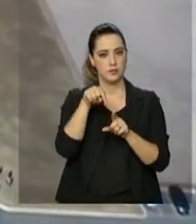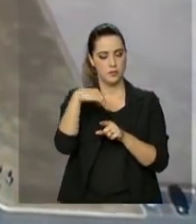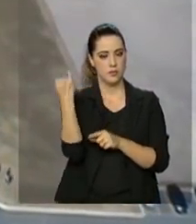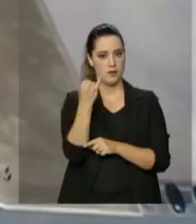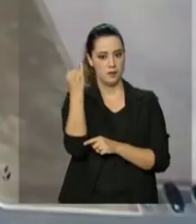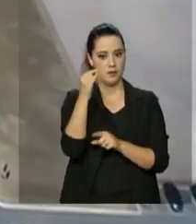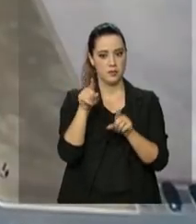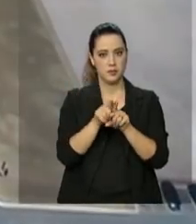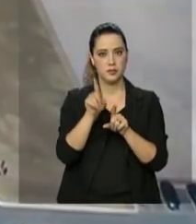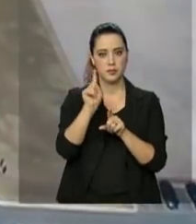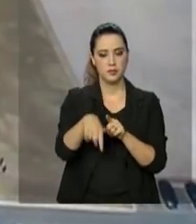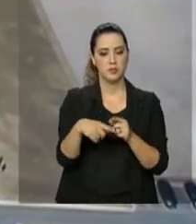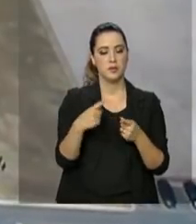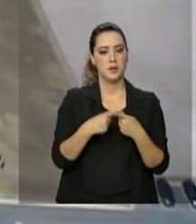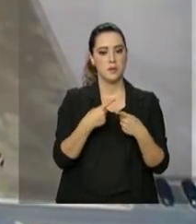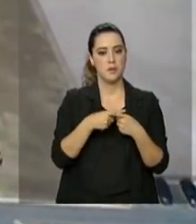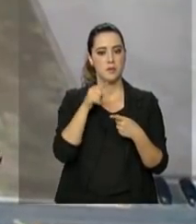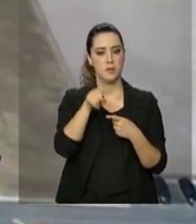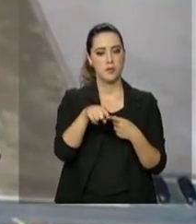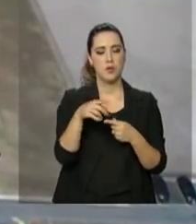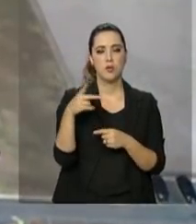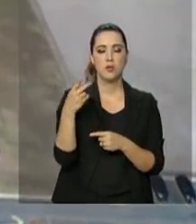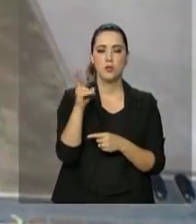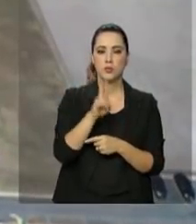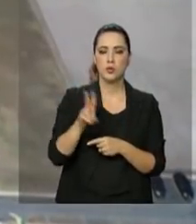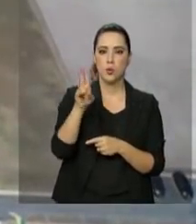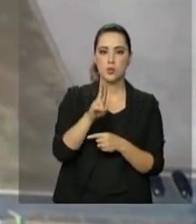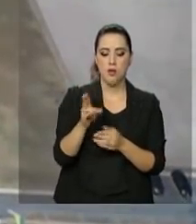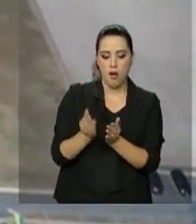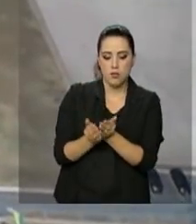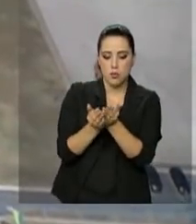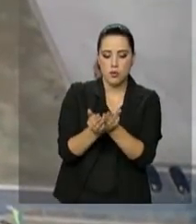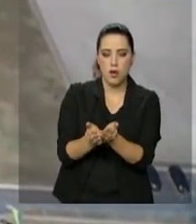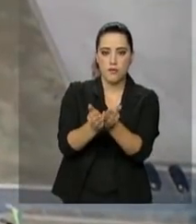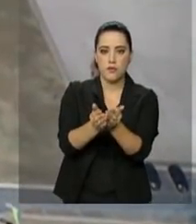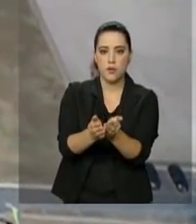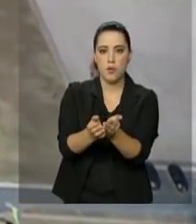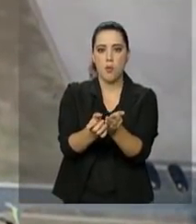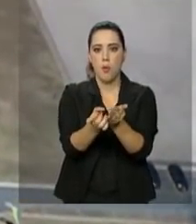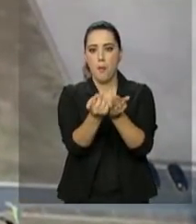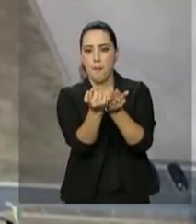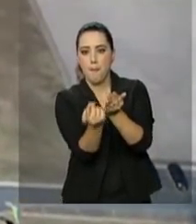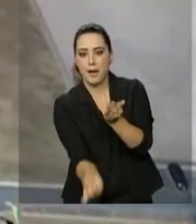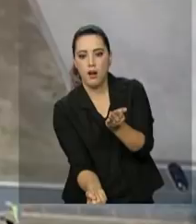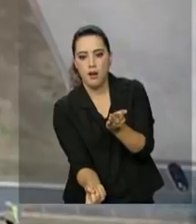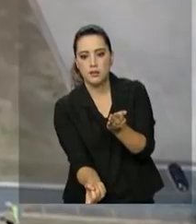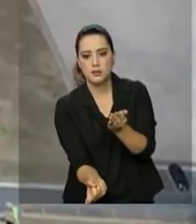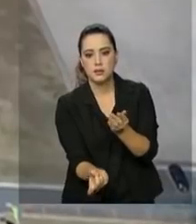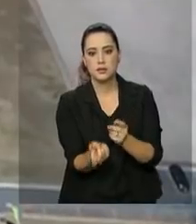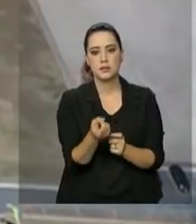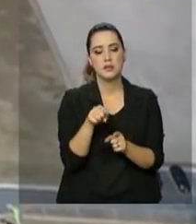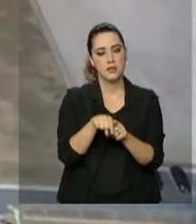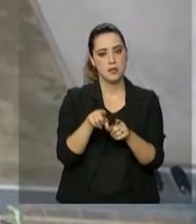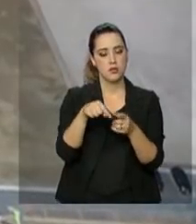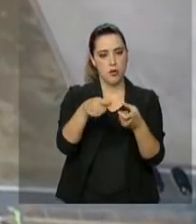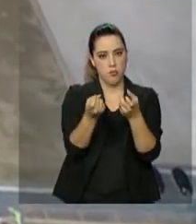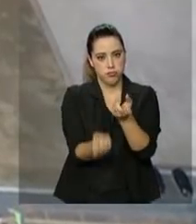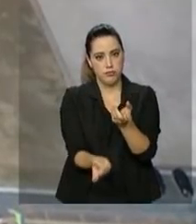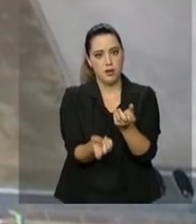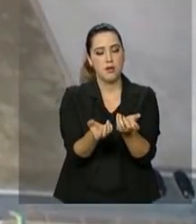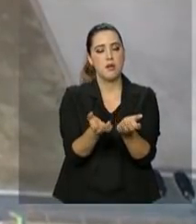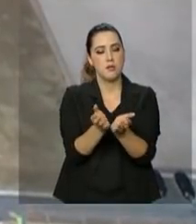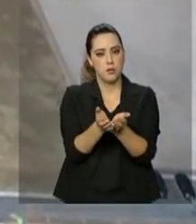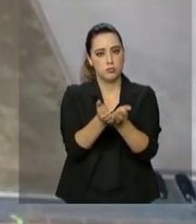ela é um instrumento de um navio que serve para fazer as manobras de fundear com segurança os navios e eles